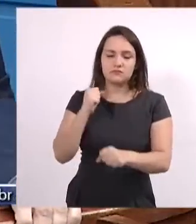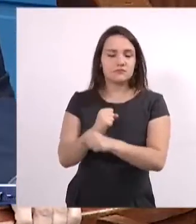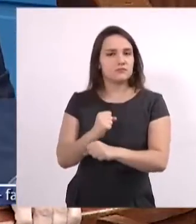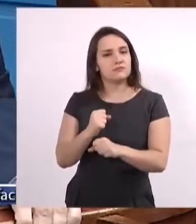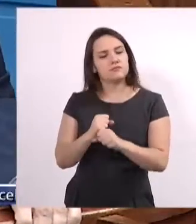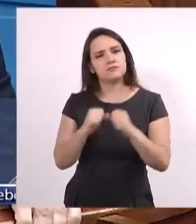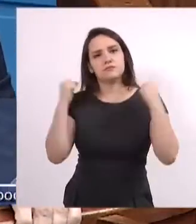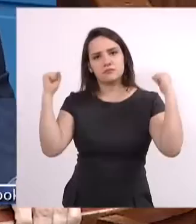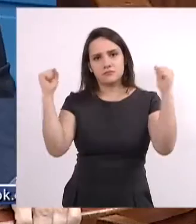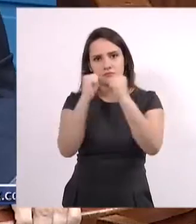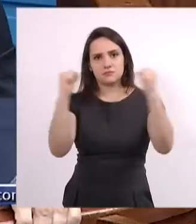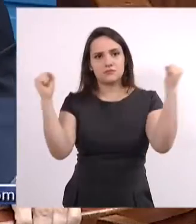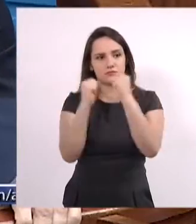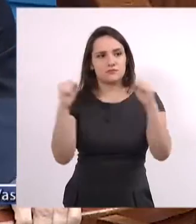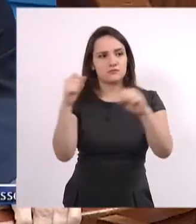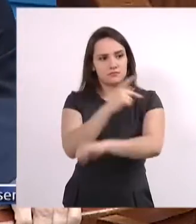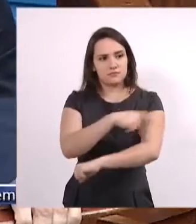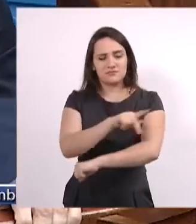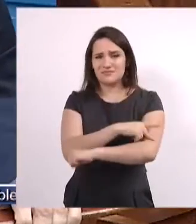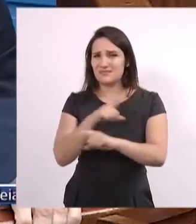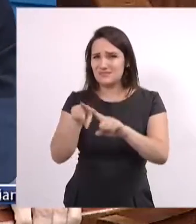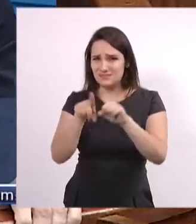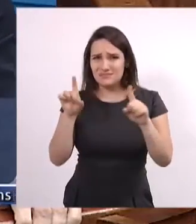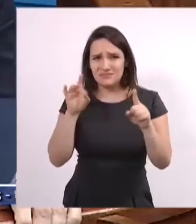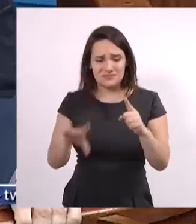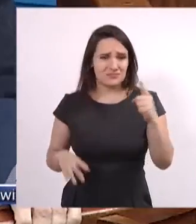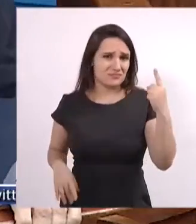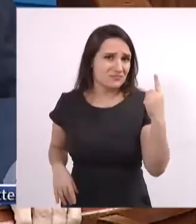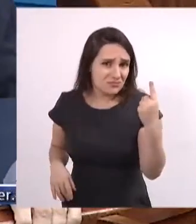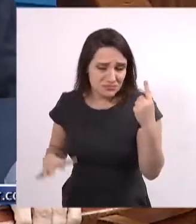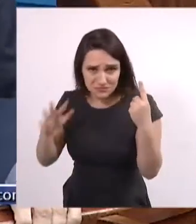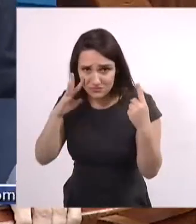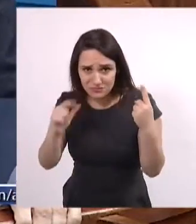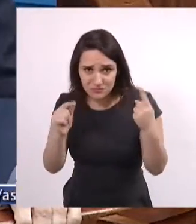só a academia lá, ela não resolve o problema.